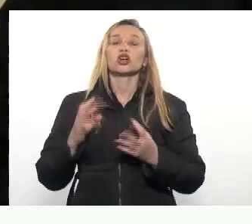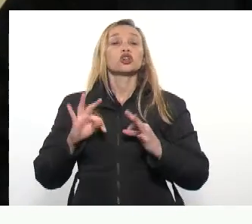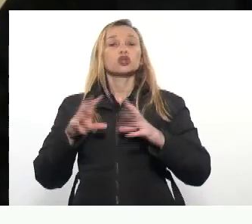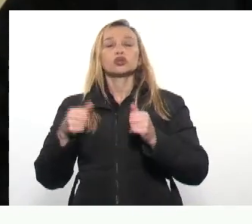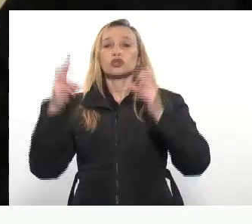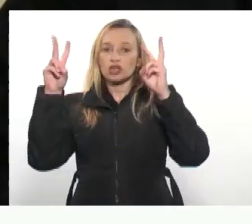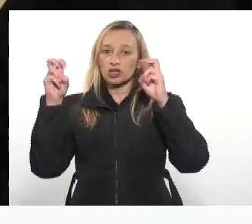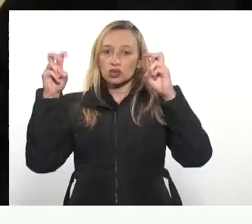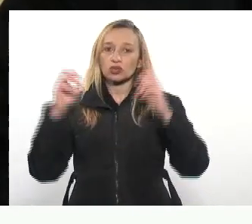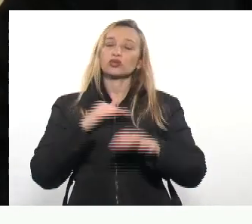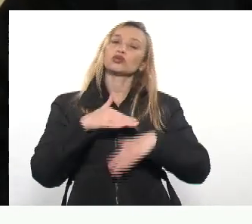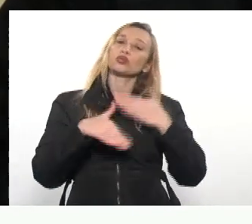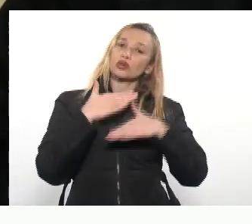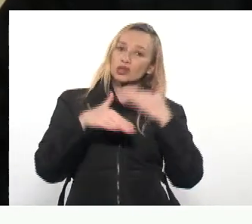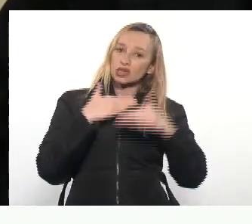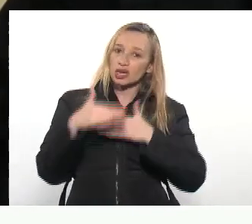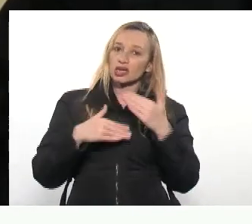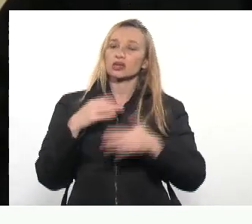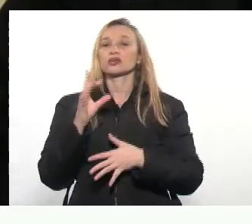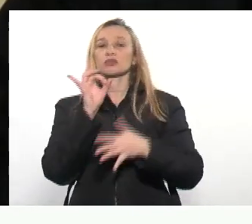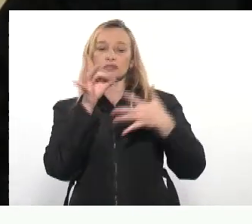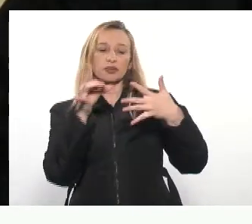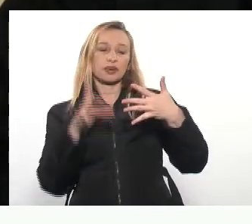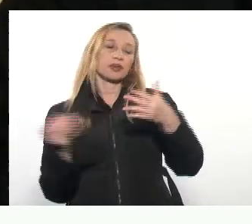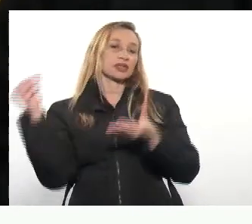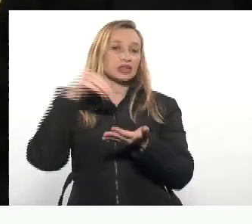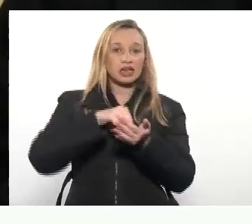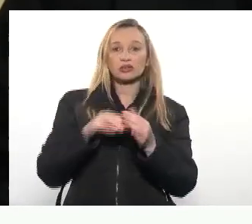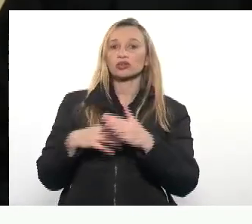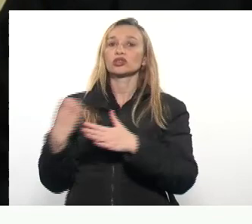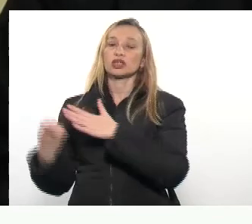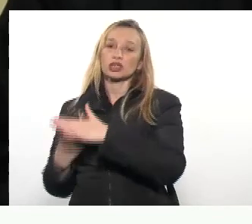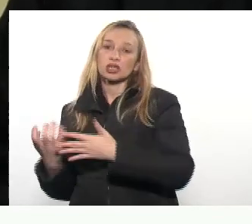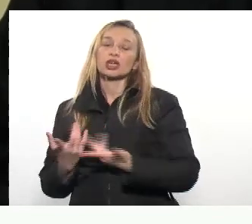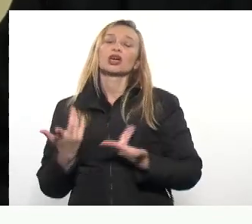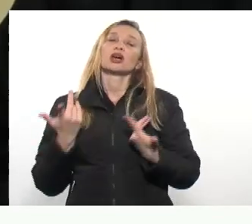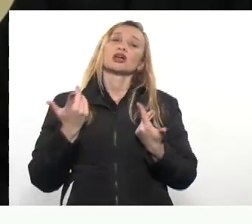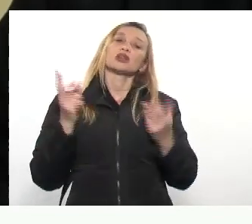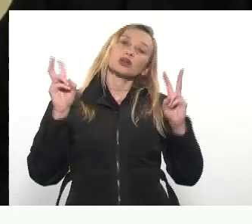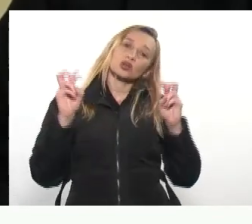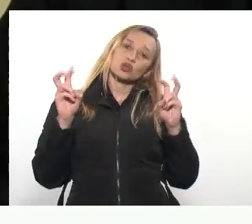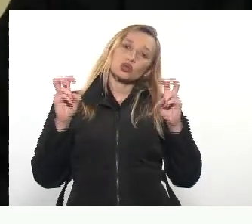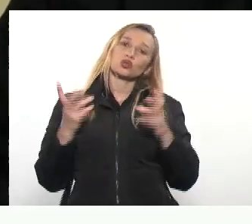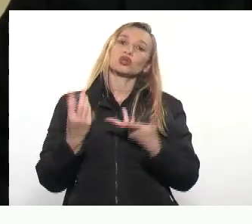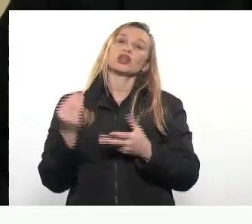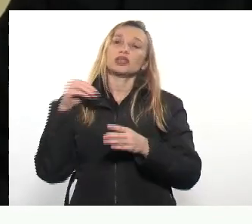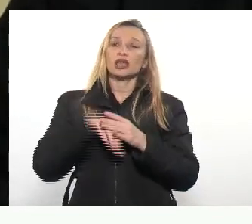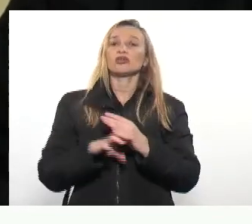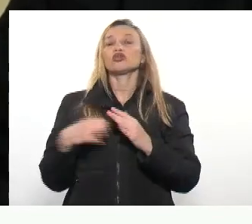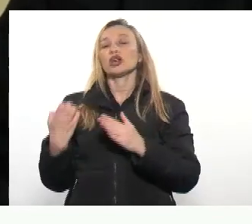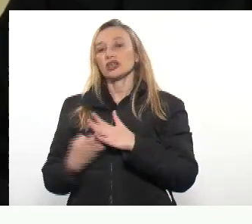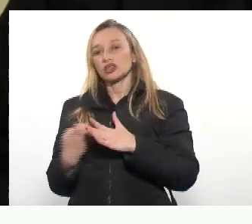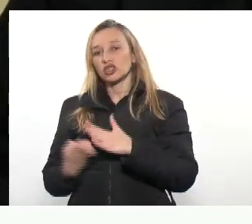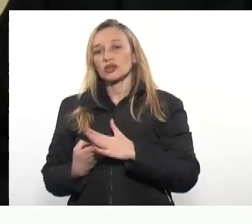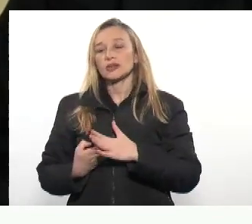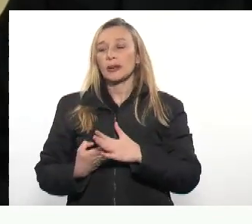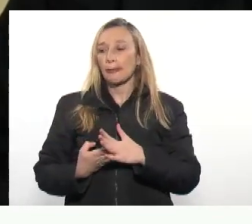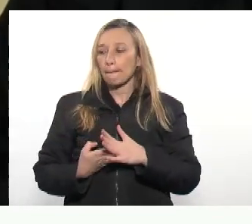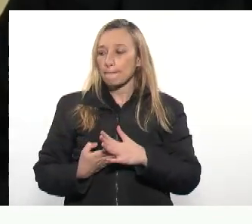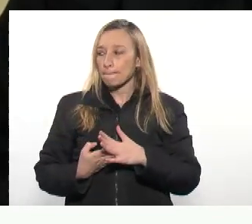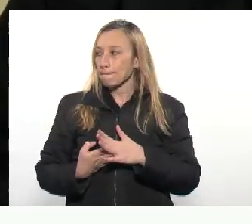sendo tratados em processos específicos dentro da agência. Esse é um assunto que está sendo tratado dentro da agência.